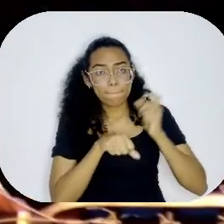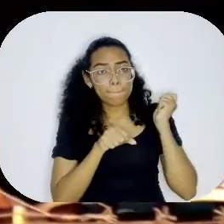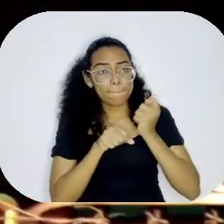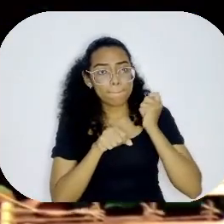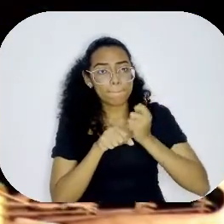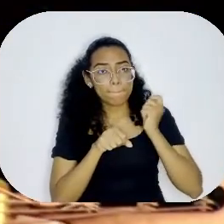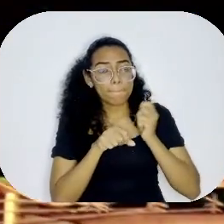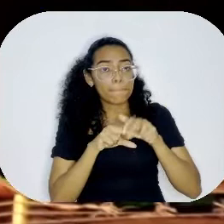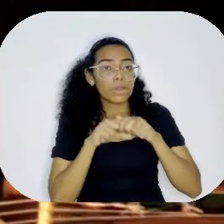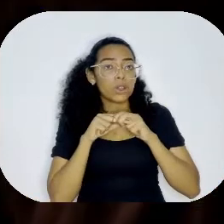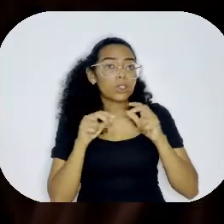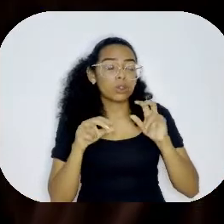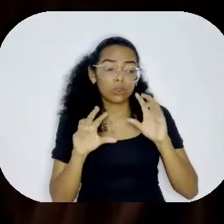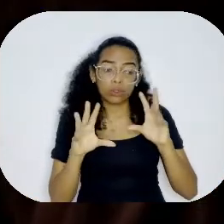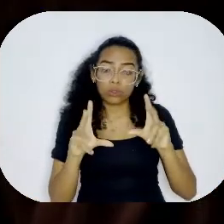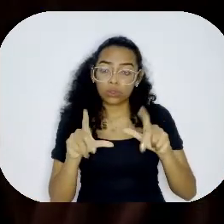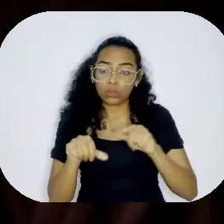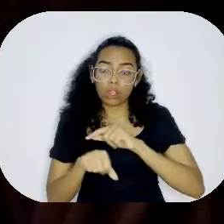longínqua pedra.